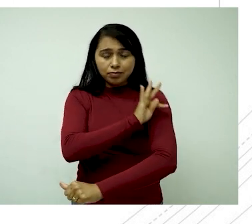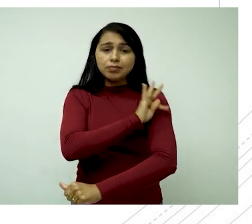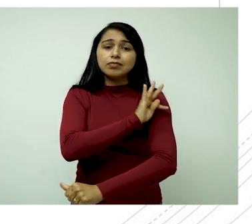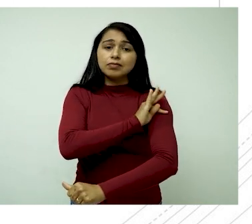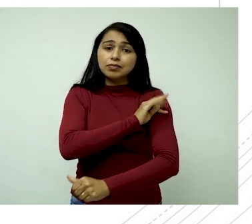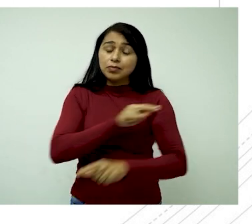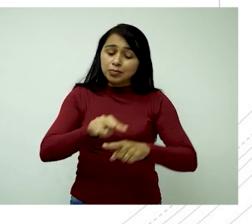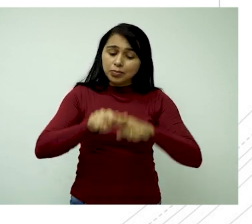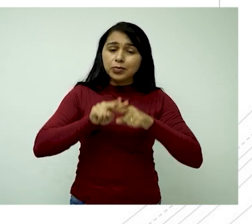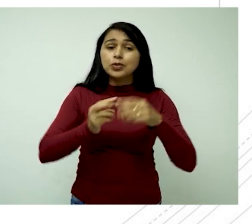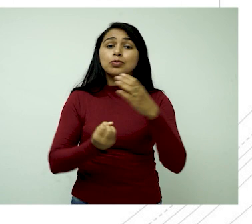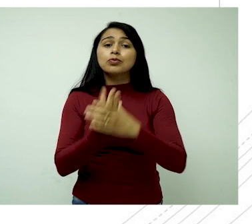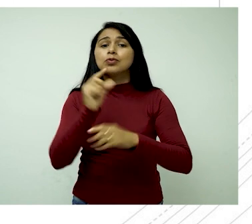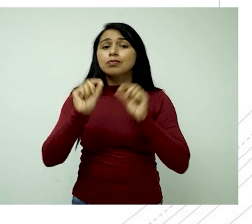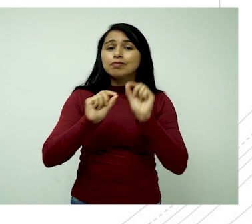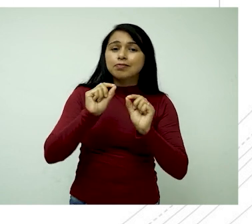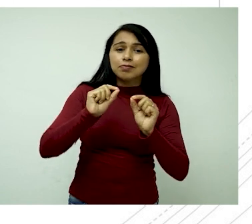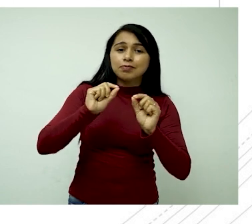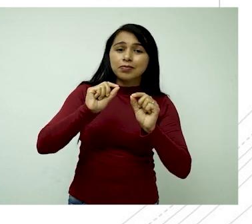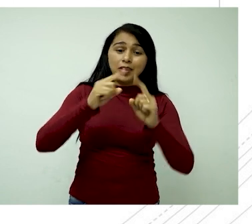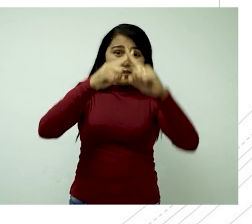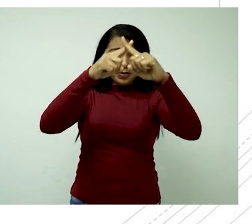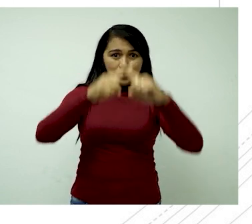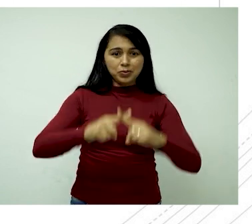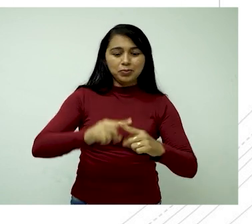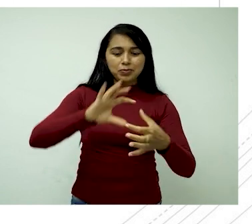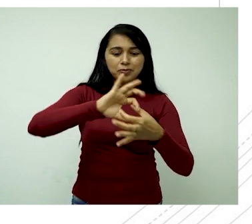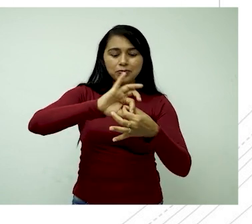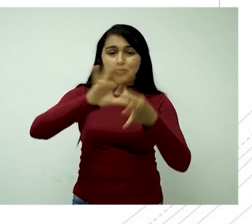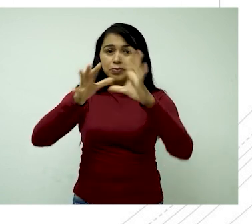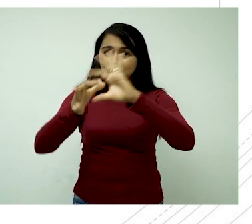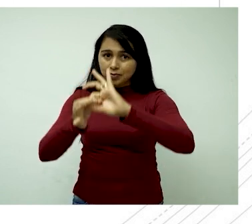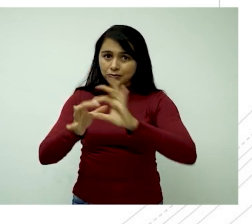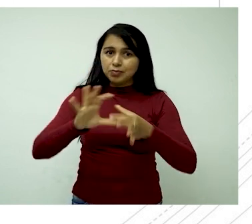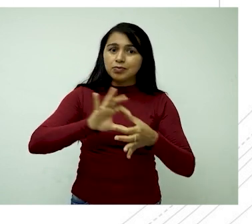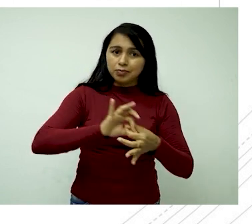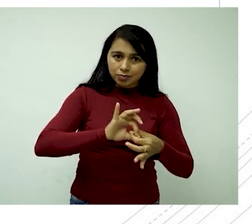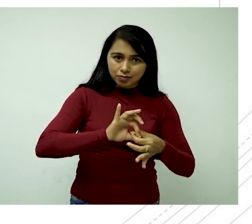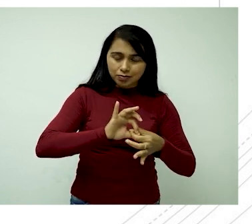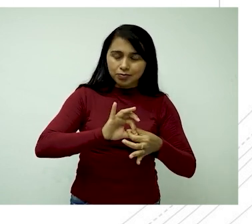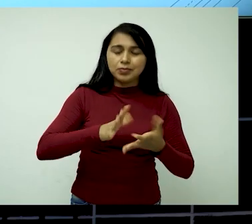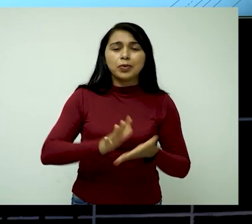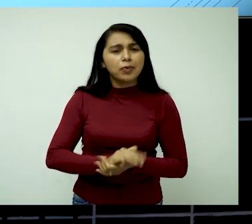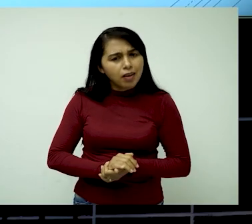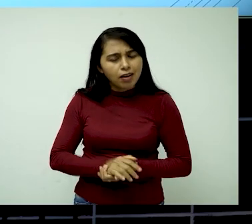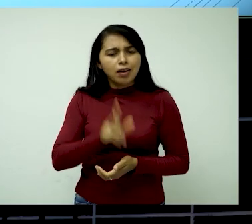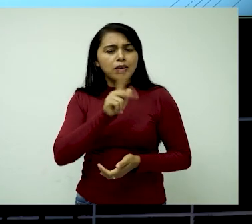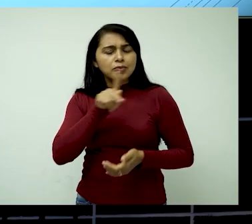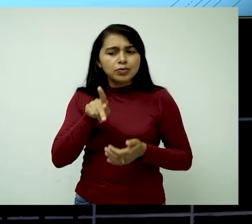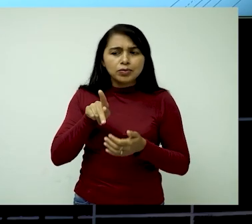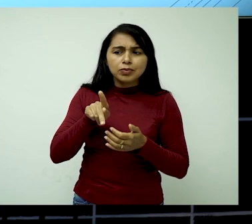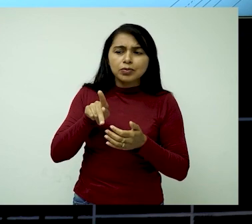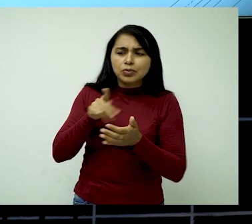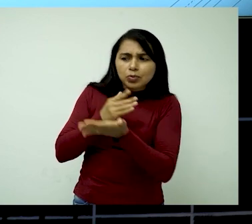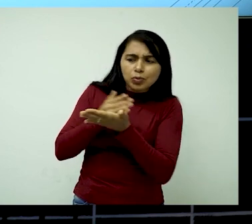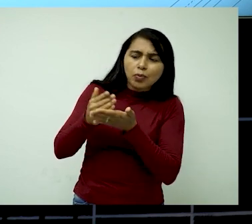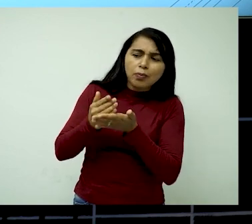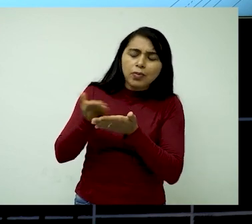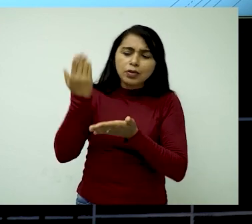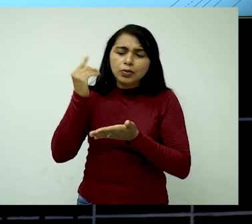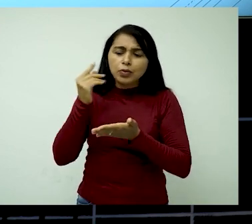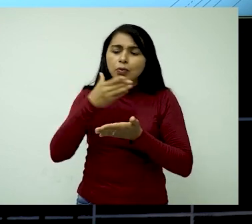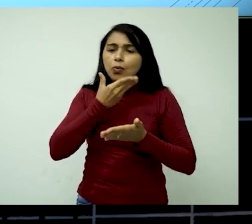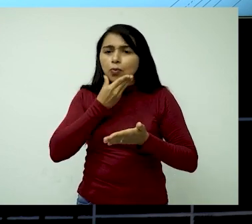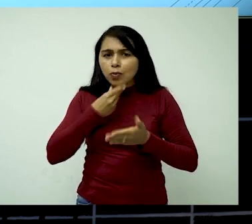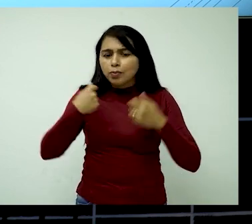Jogos Olímpicos, tá? Ah, professor, início, sobrevivência, tá? Implementação